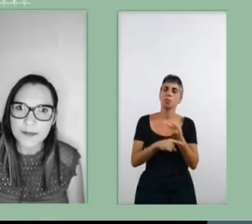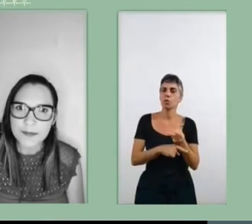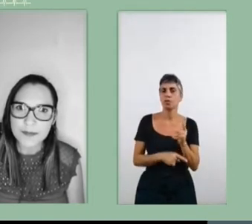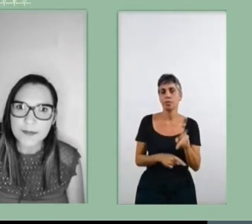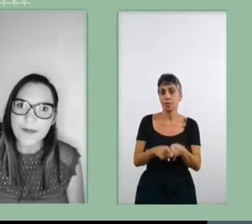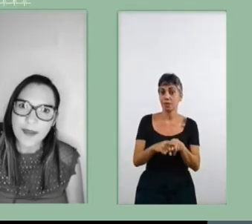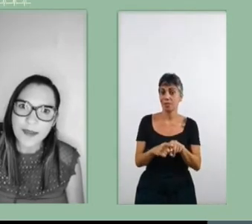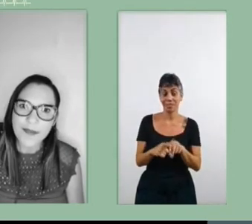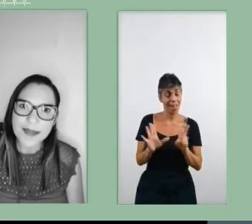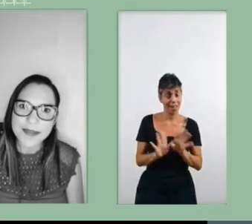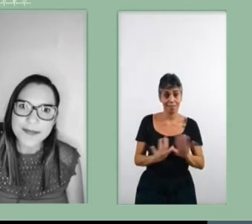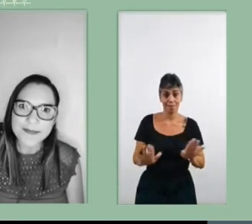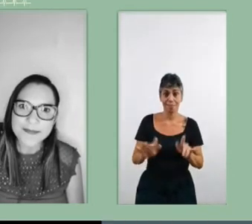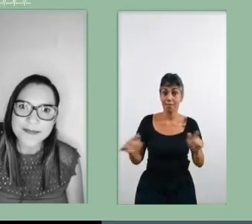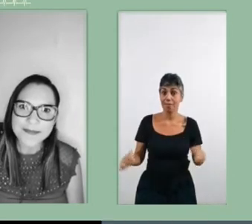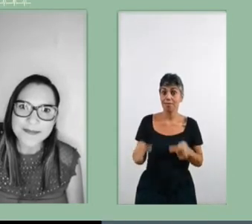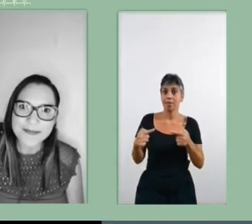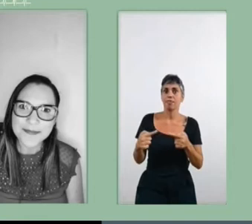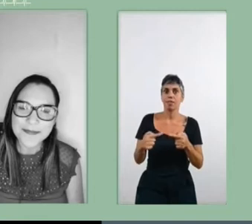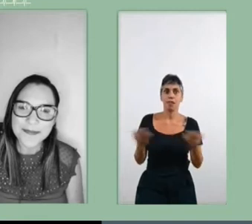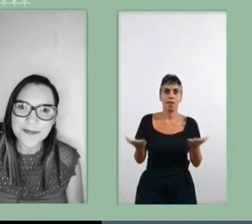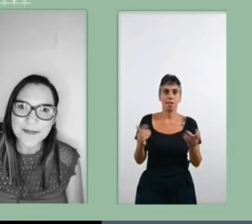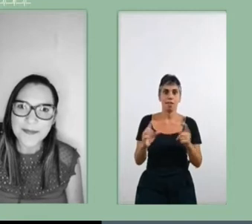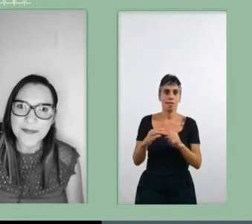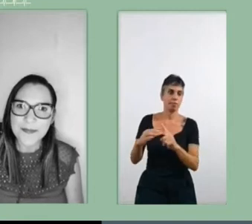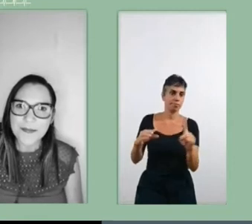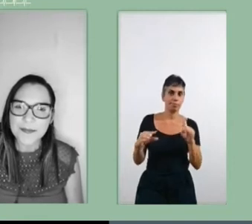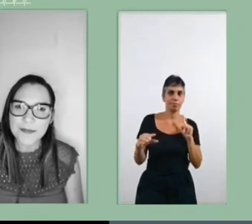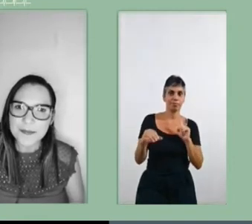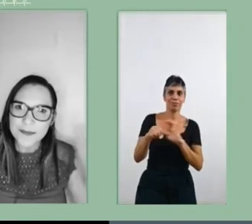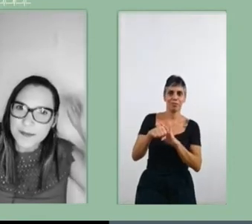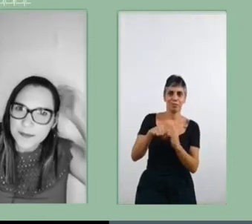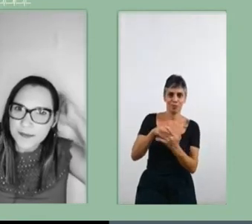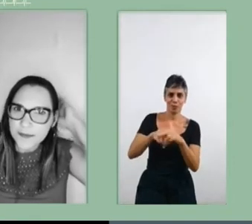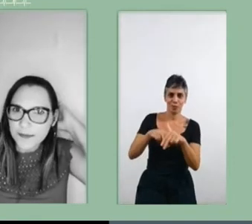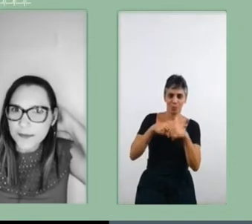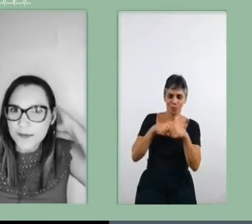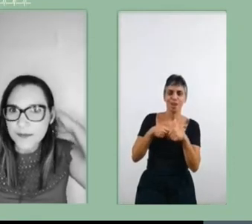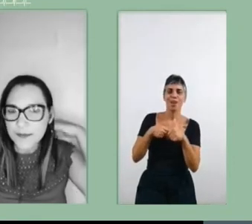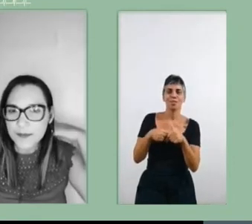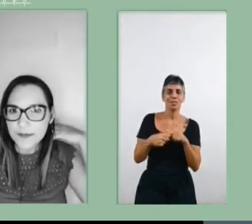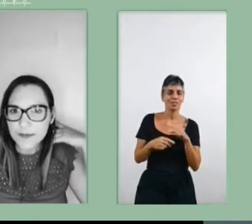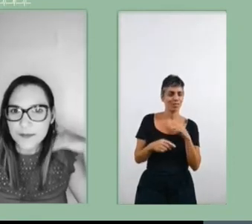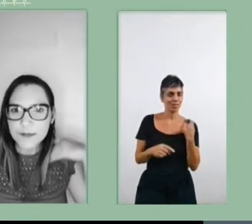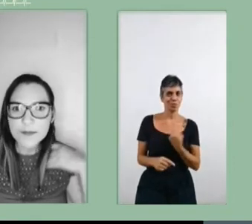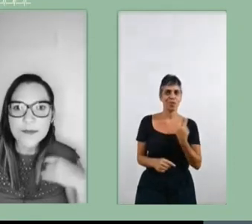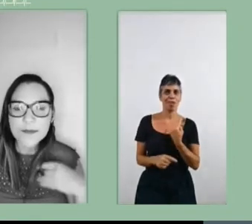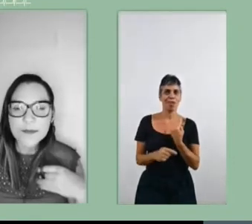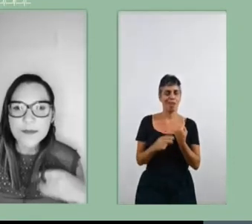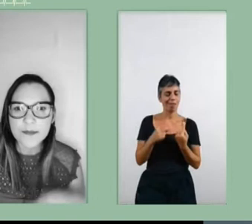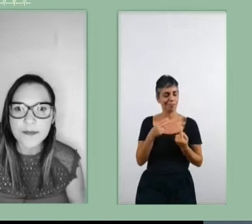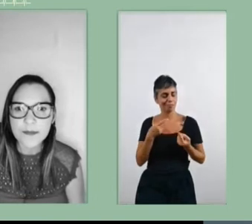né? Ainda mais nesses tempos de quarentena, a gente tá preso, a gente tá isolado, a gente